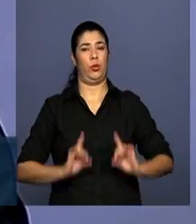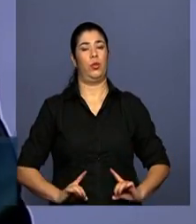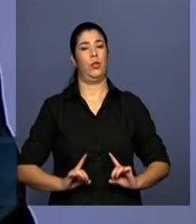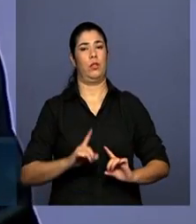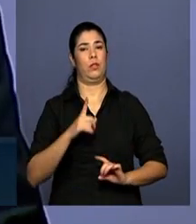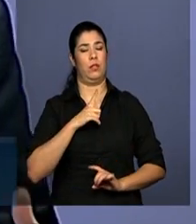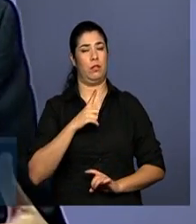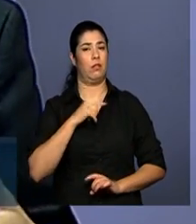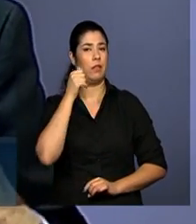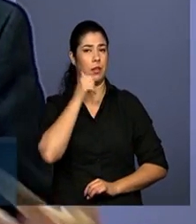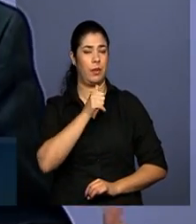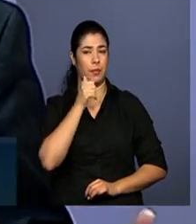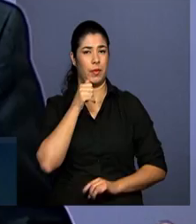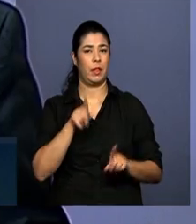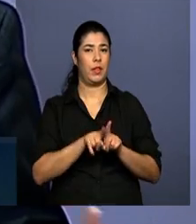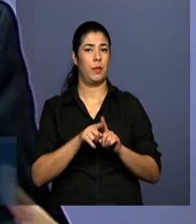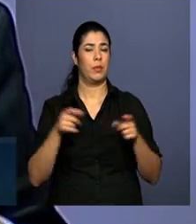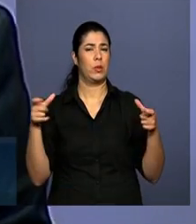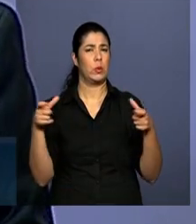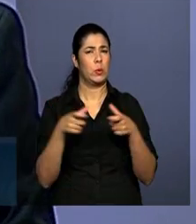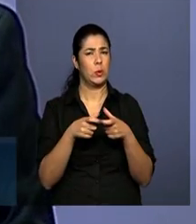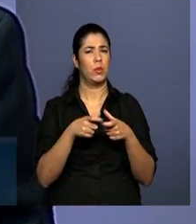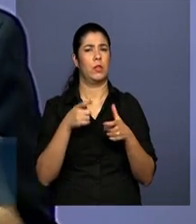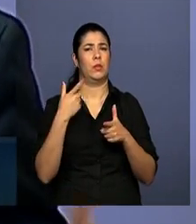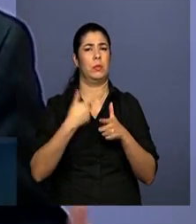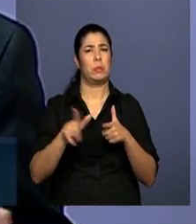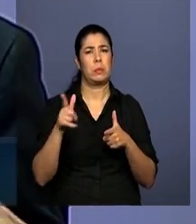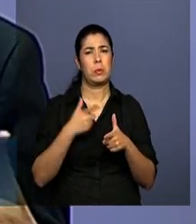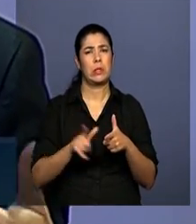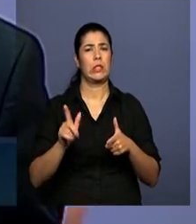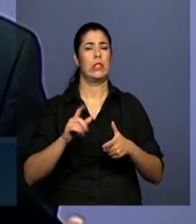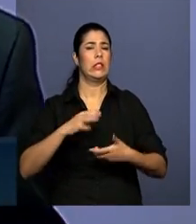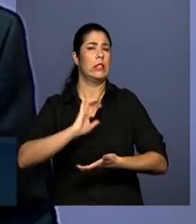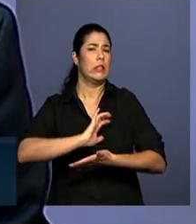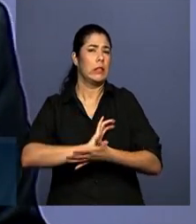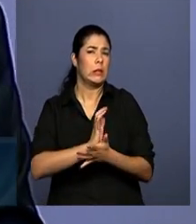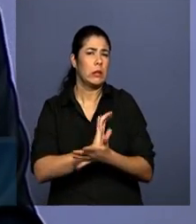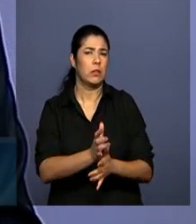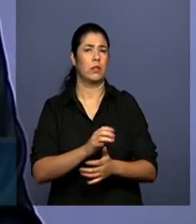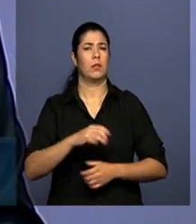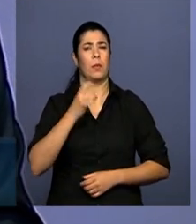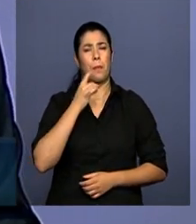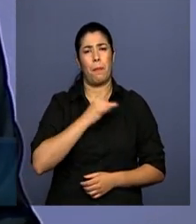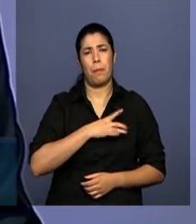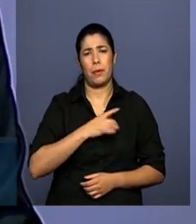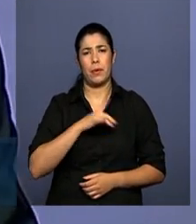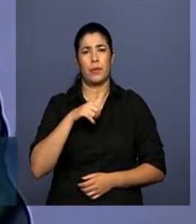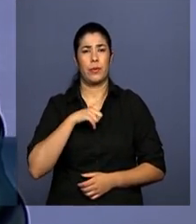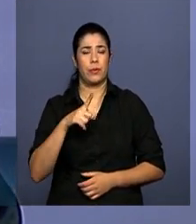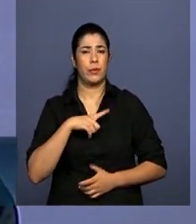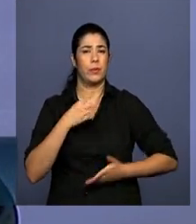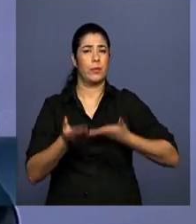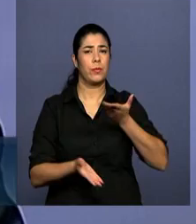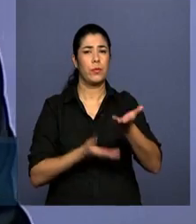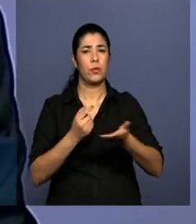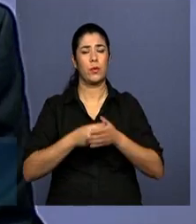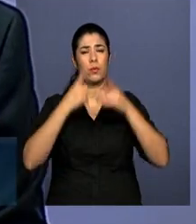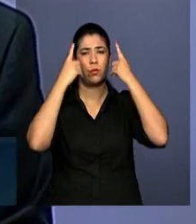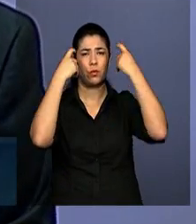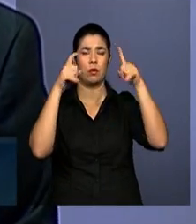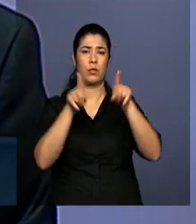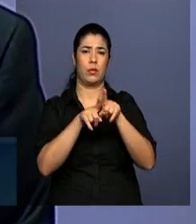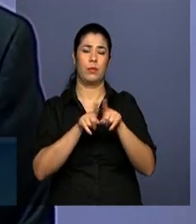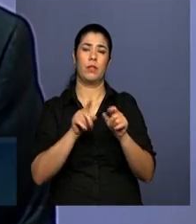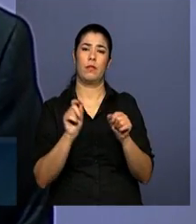dignidade, diminuir toda a situação de constrangimento, de medo que envolvem as situações de violência